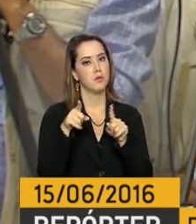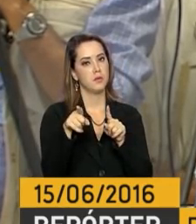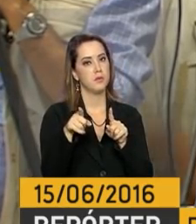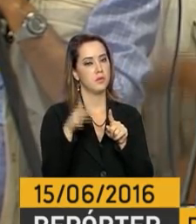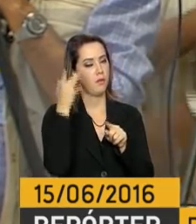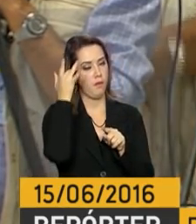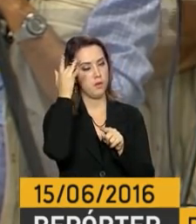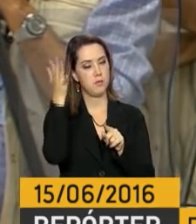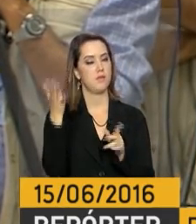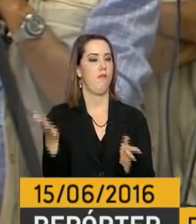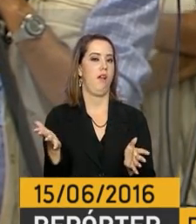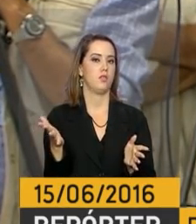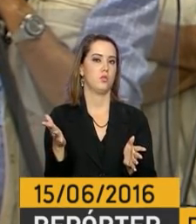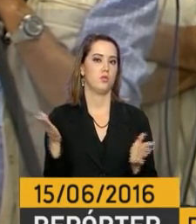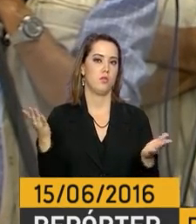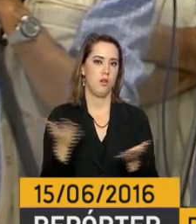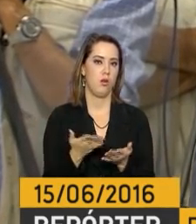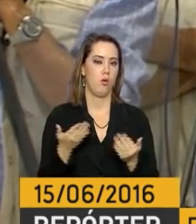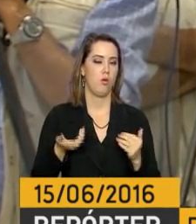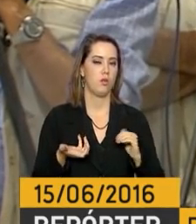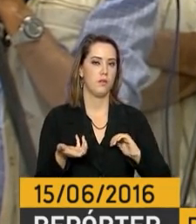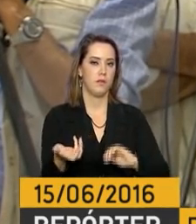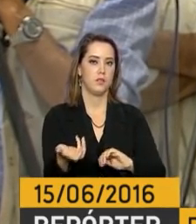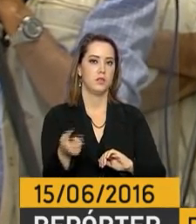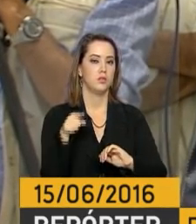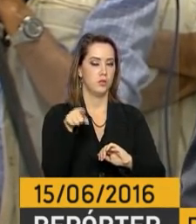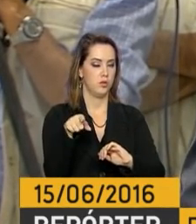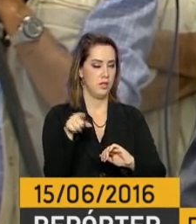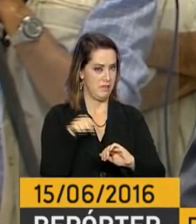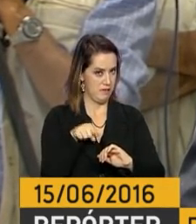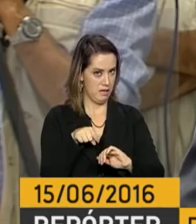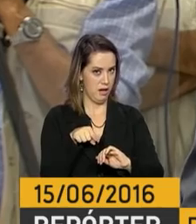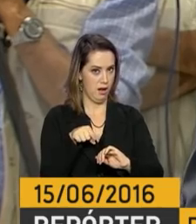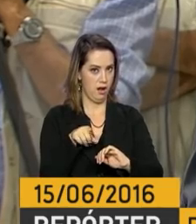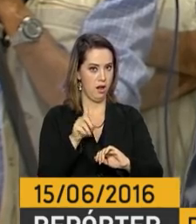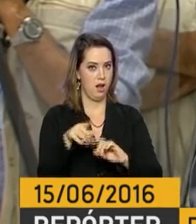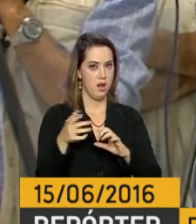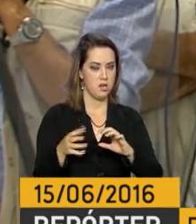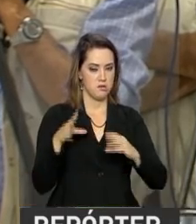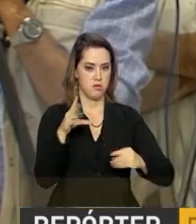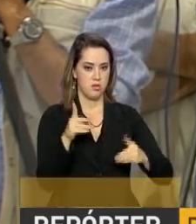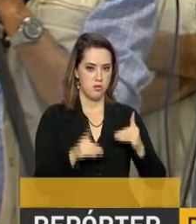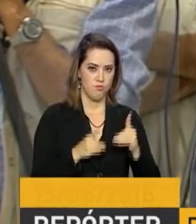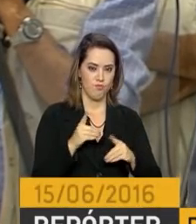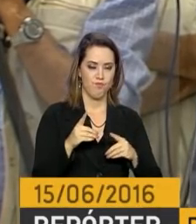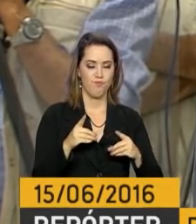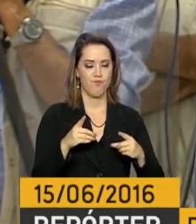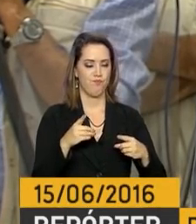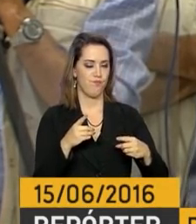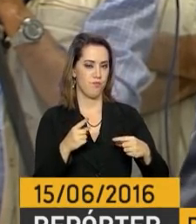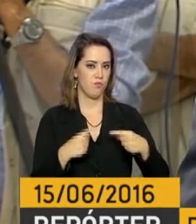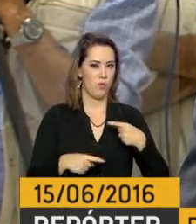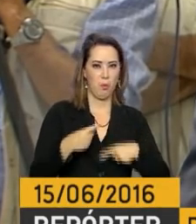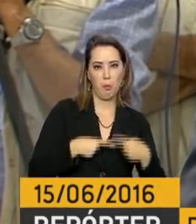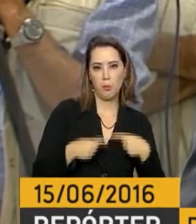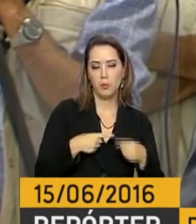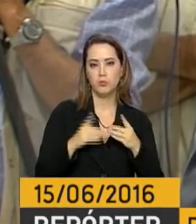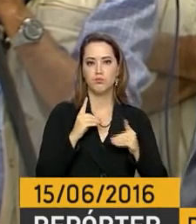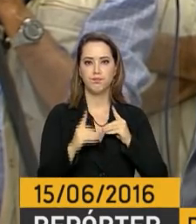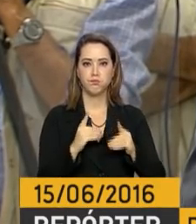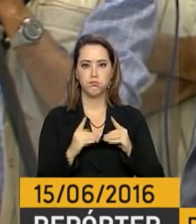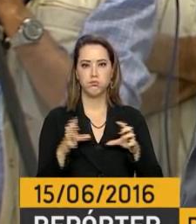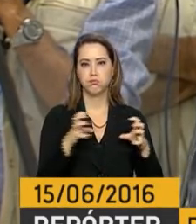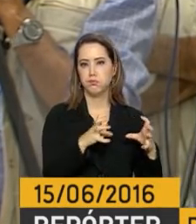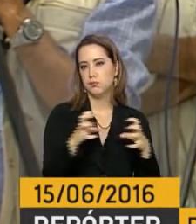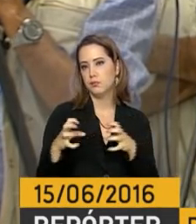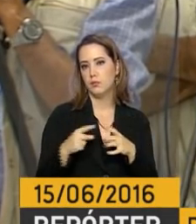mais fácil dessa tarefa que agora vai pro Congresso e lá é o conflito vai se estabelecer e é onde a coisa provavelmente vai ficar muito